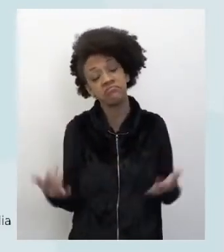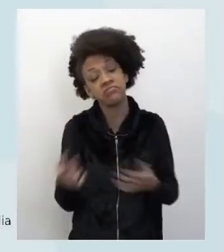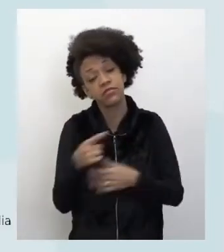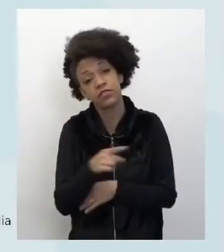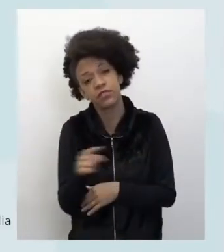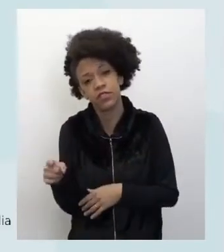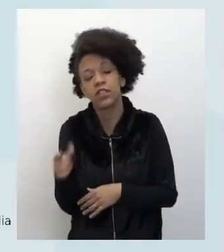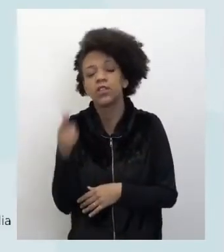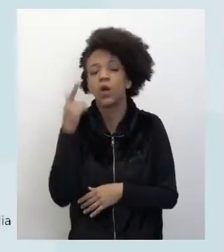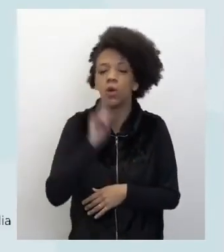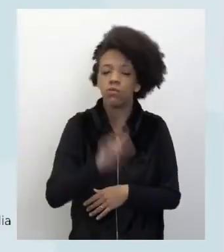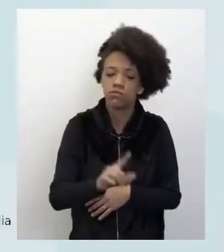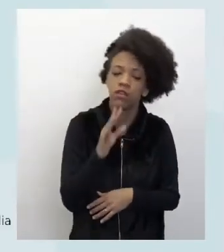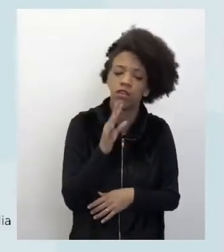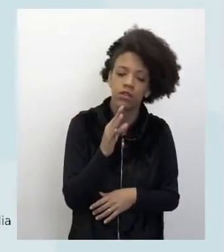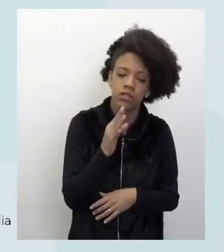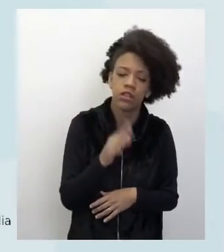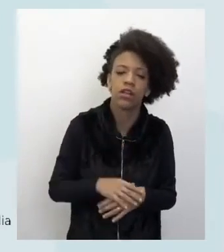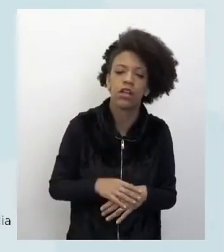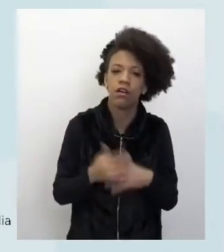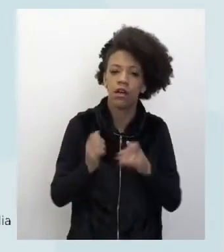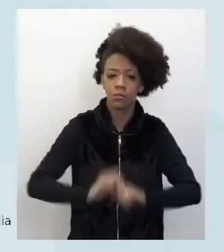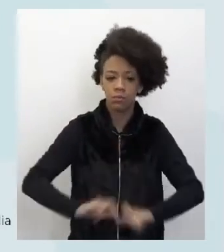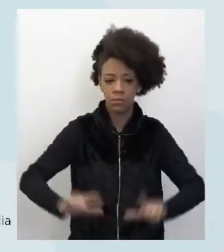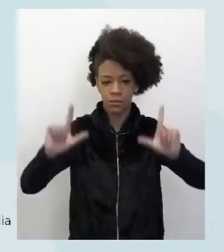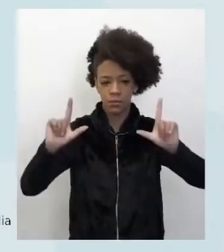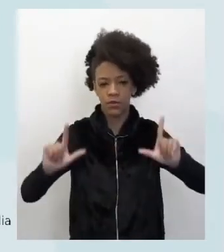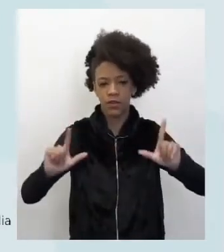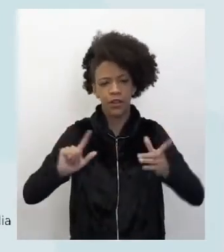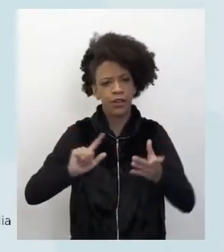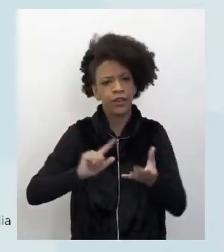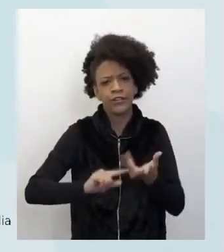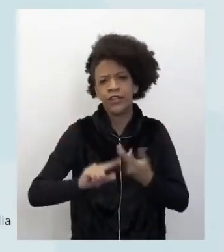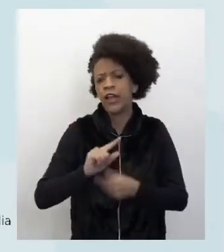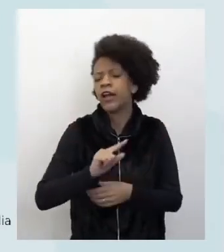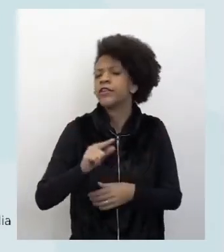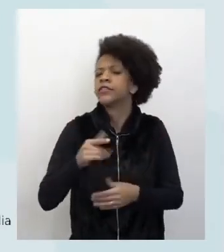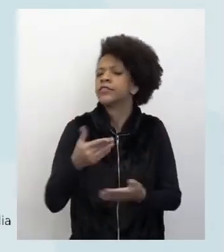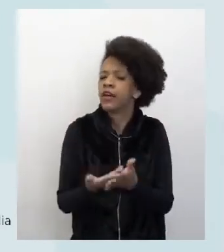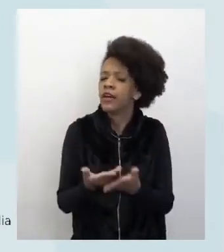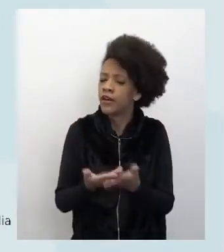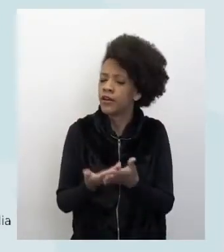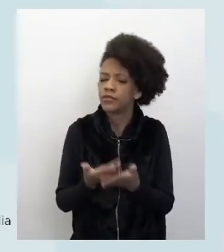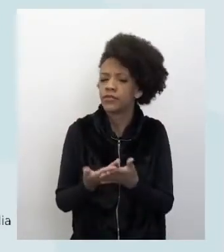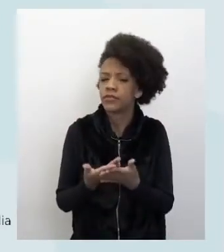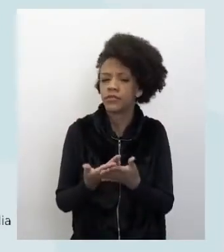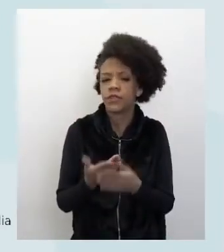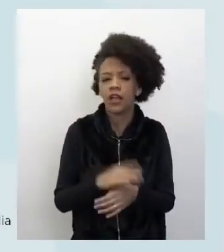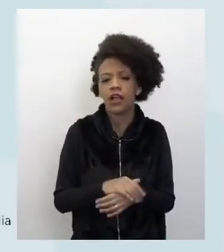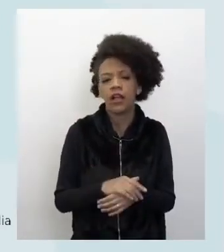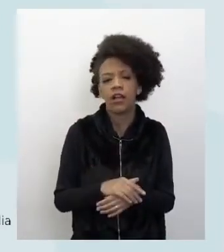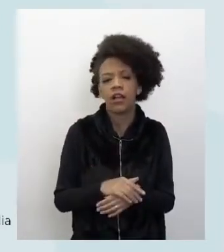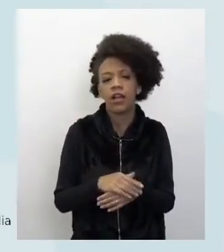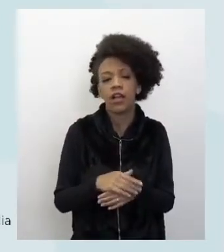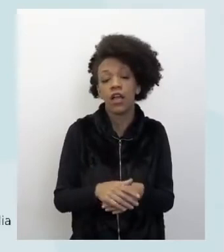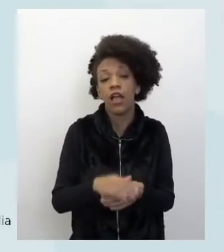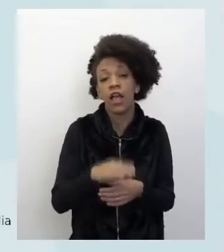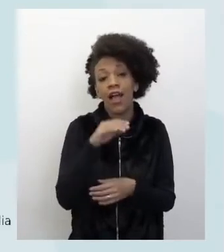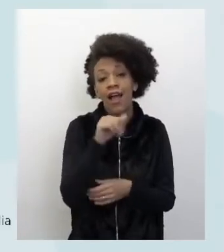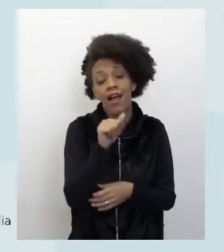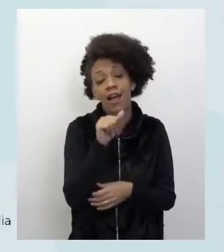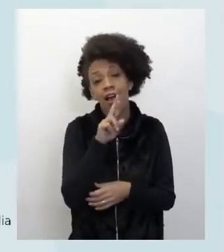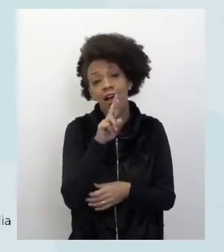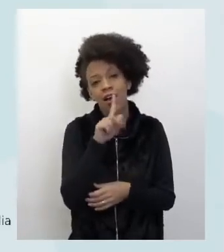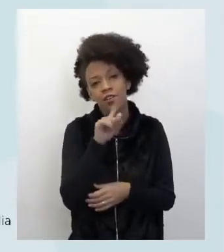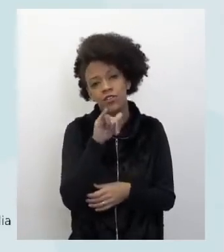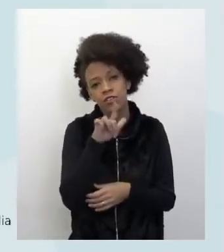já conseguem reconhecer, que ele é um mapa que já apareceu em diversas aulas, um mapa feito aí em argila cozida.